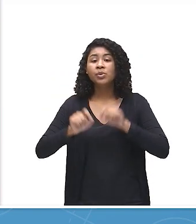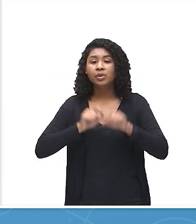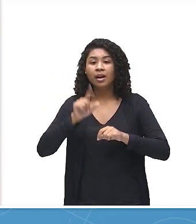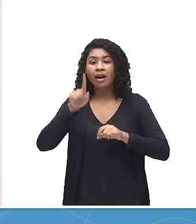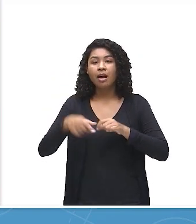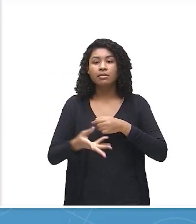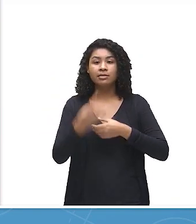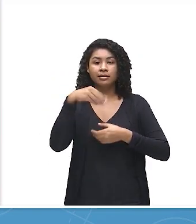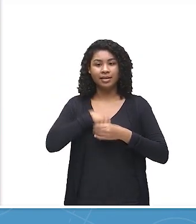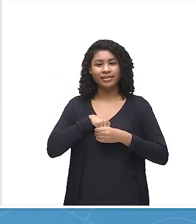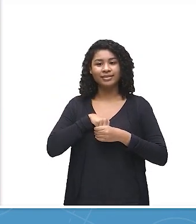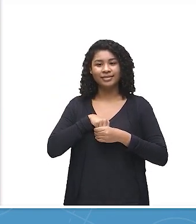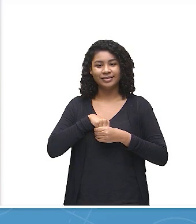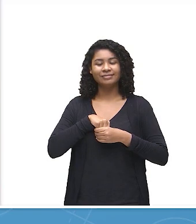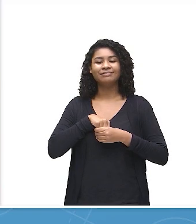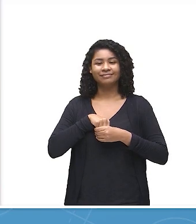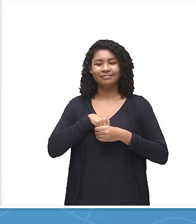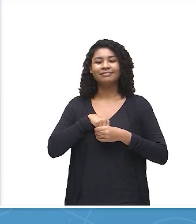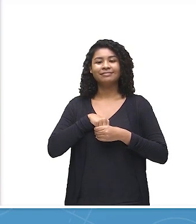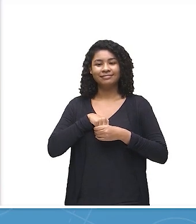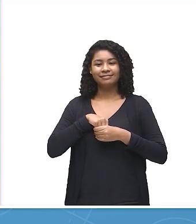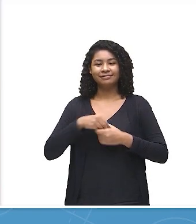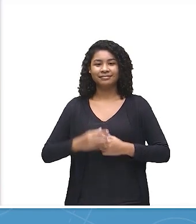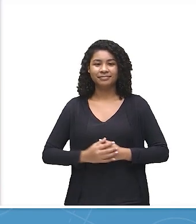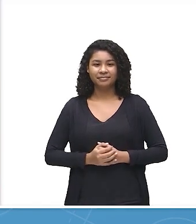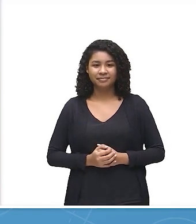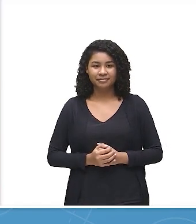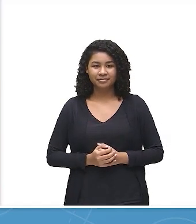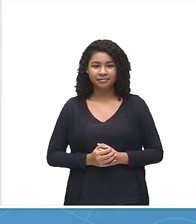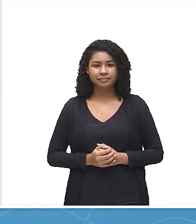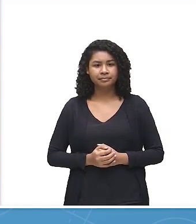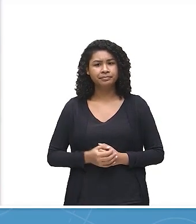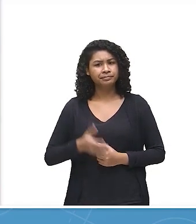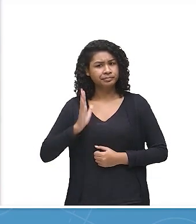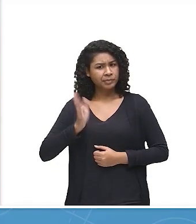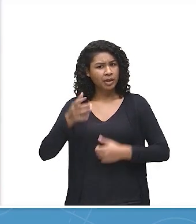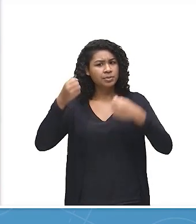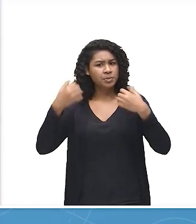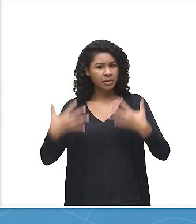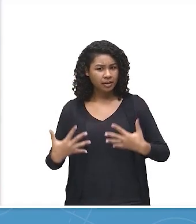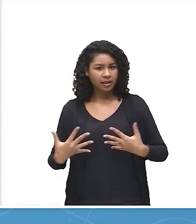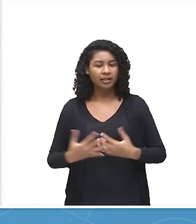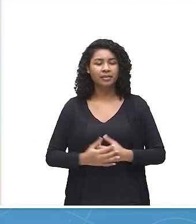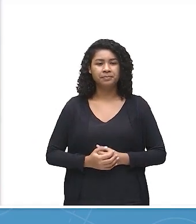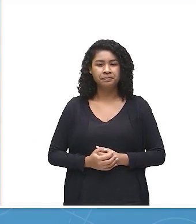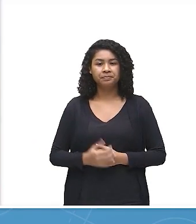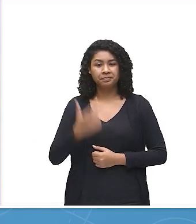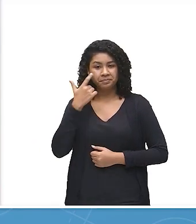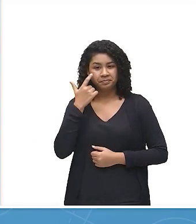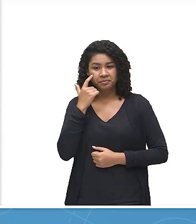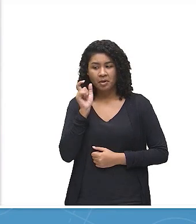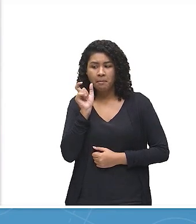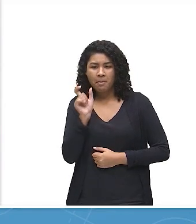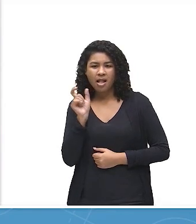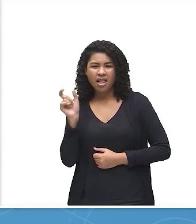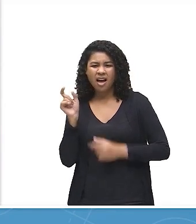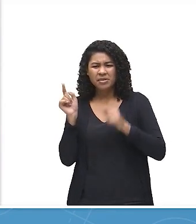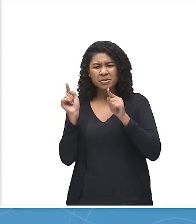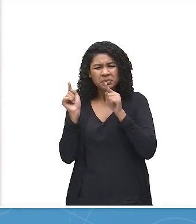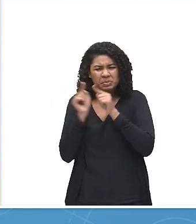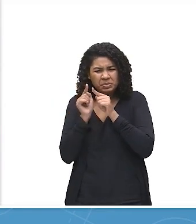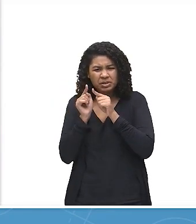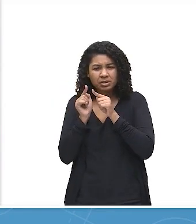A. It's in the bowl. It's in the bowl, ok? Então, não pode ser